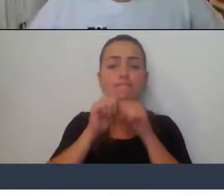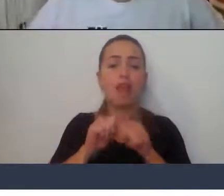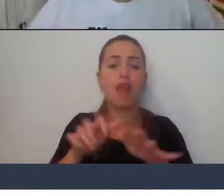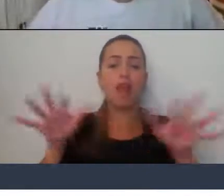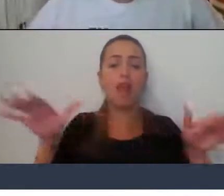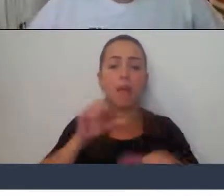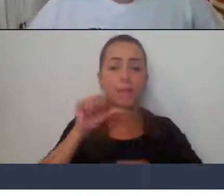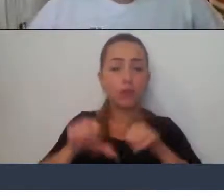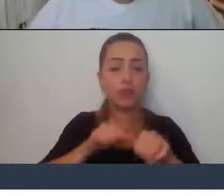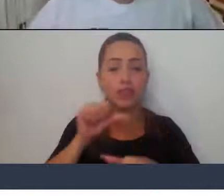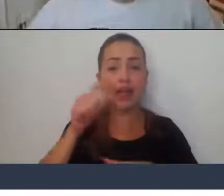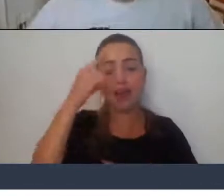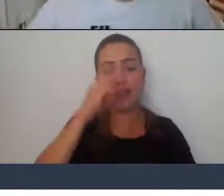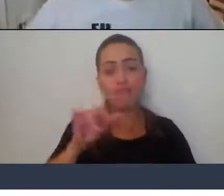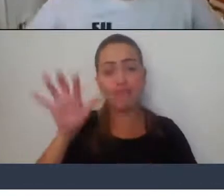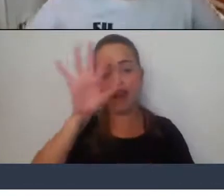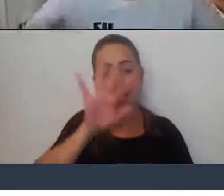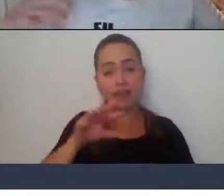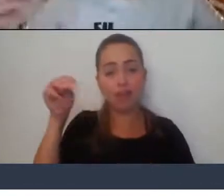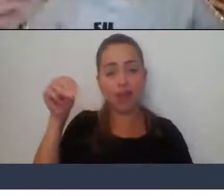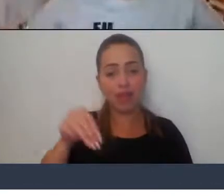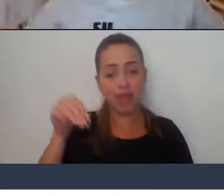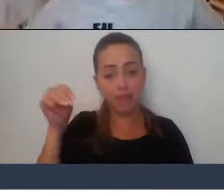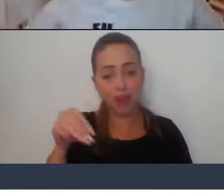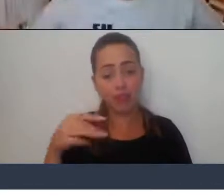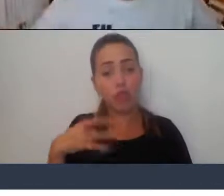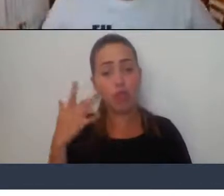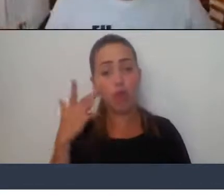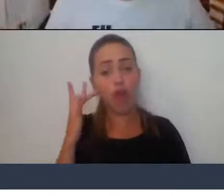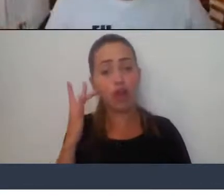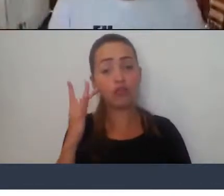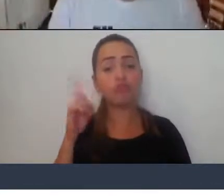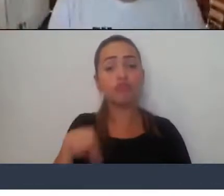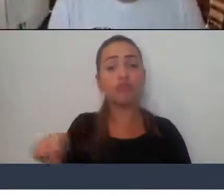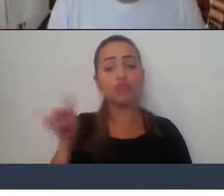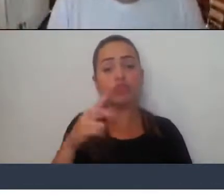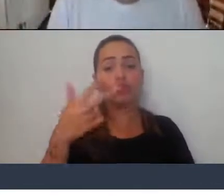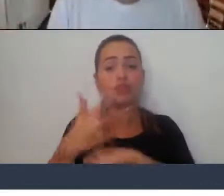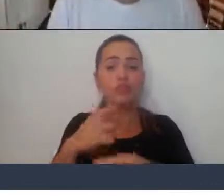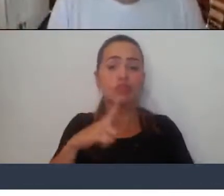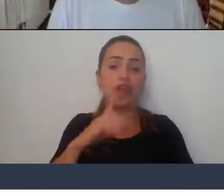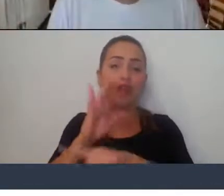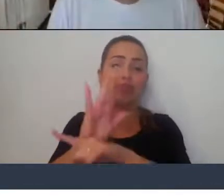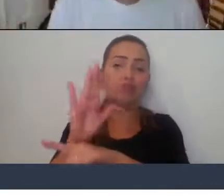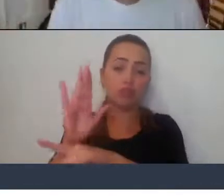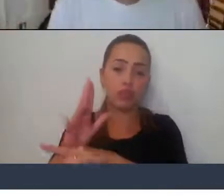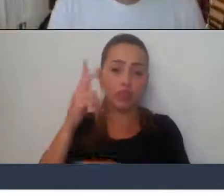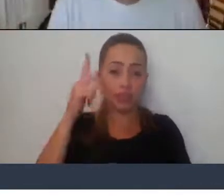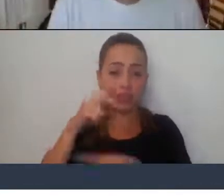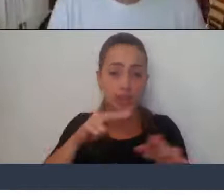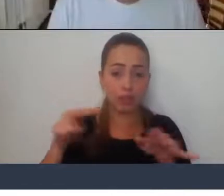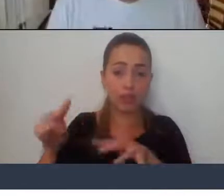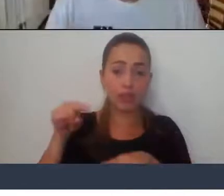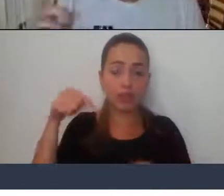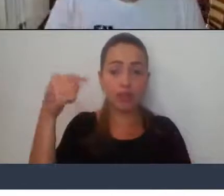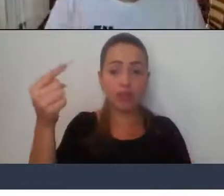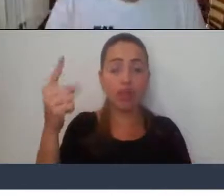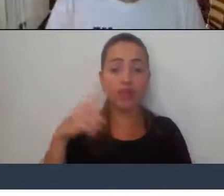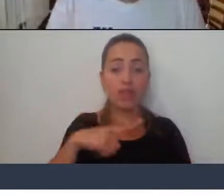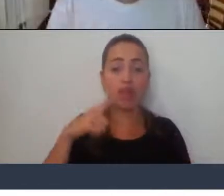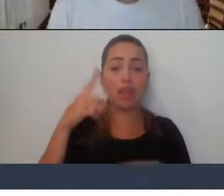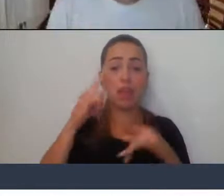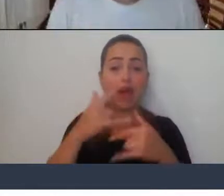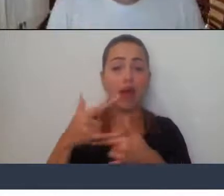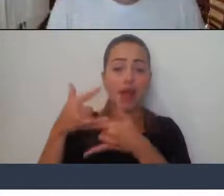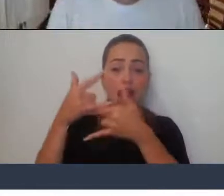da matemática e da educação matemática. E eu acho que os vídeos estão ajudando a isso. Semana que vem nós vamos ter uma live que a Petrina vai estar aqui. Vai no